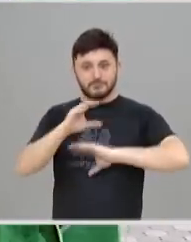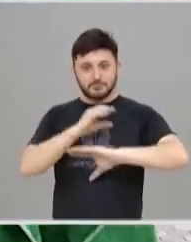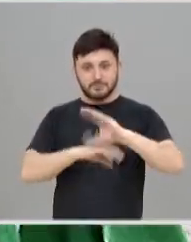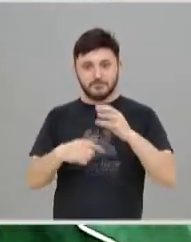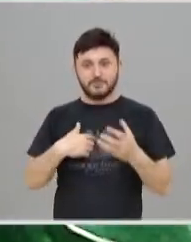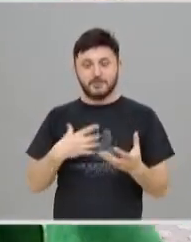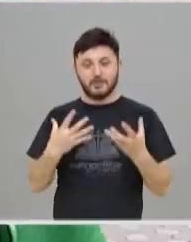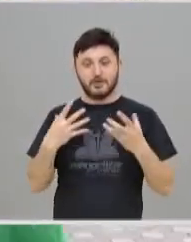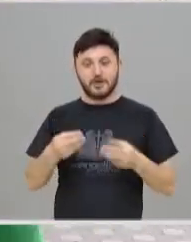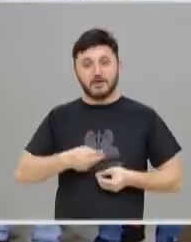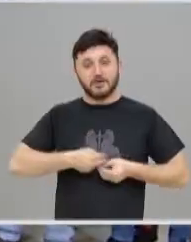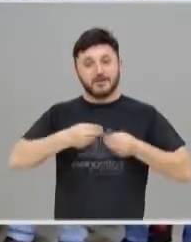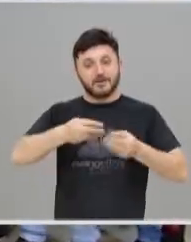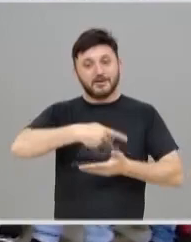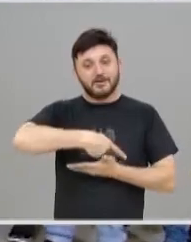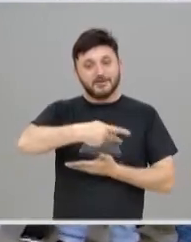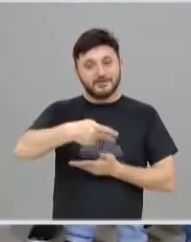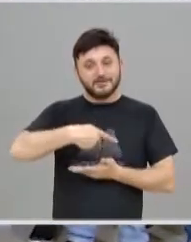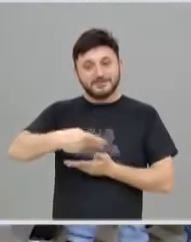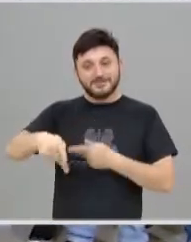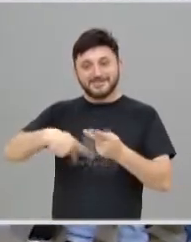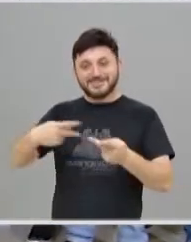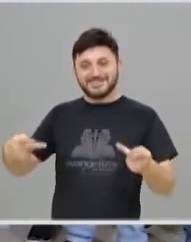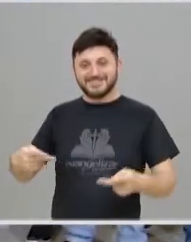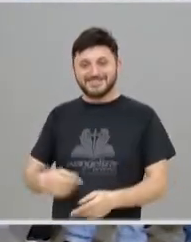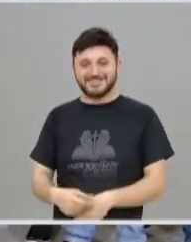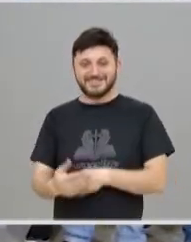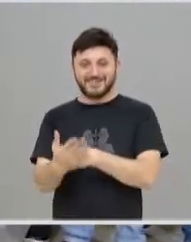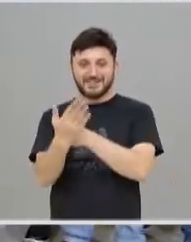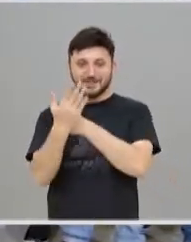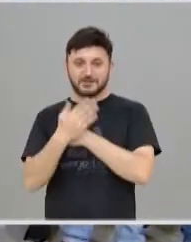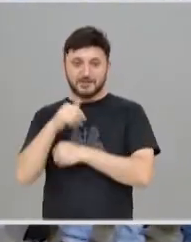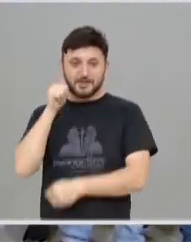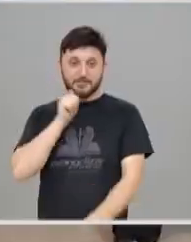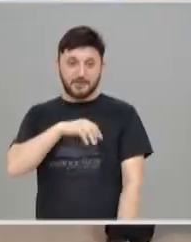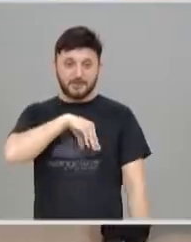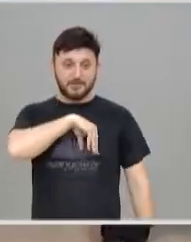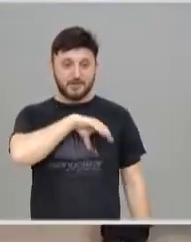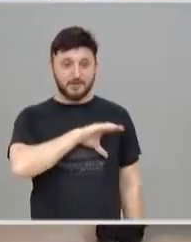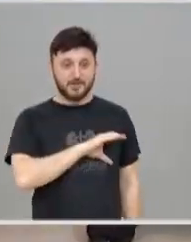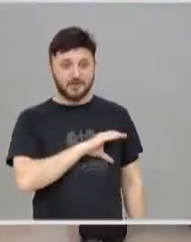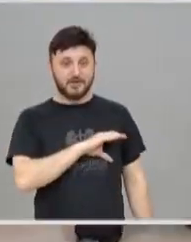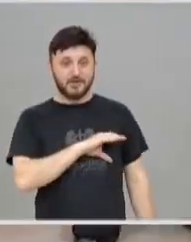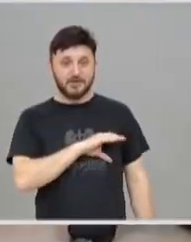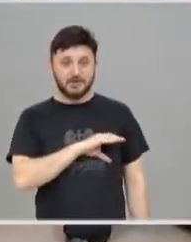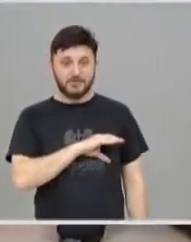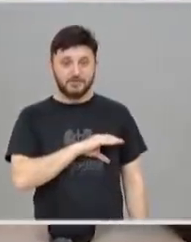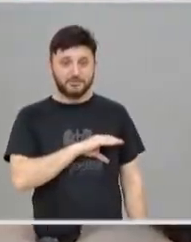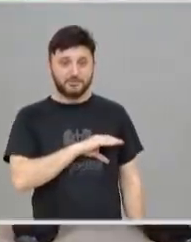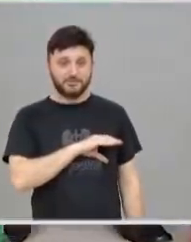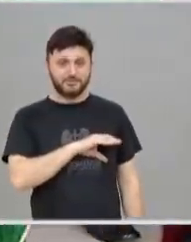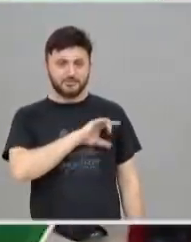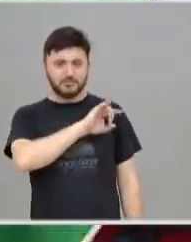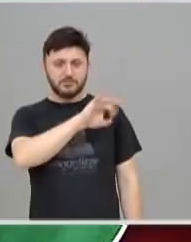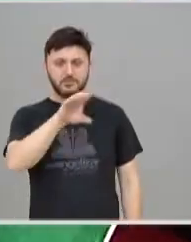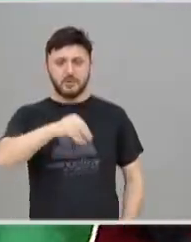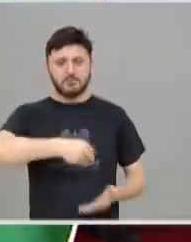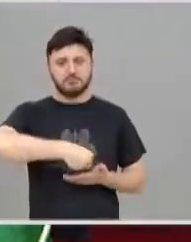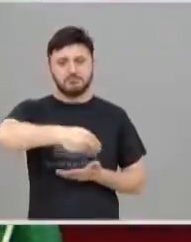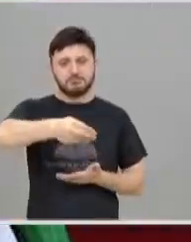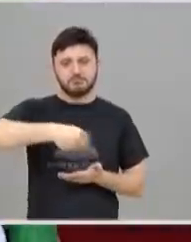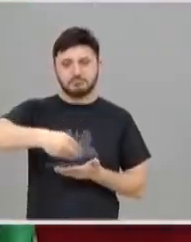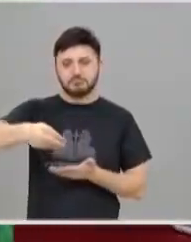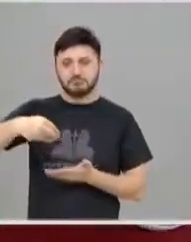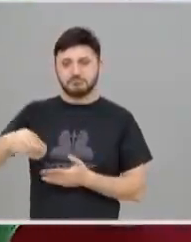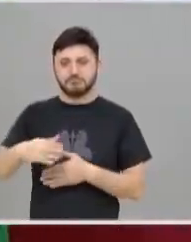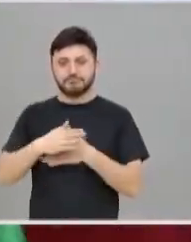eu quero lhes entregar, me ajudem as ministras, ou os ministros, um passa para o outro, um